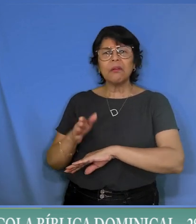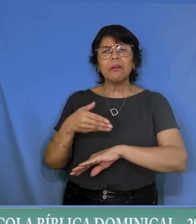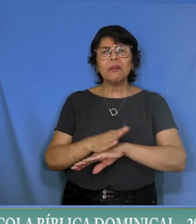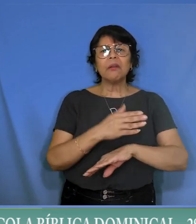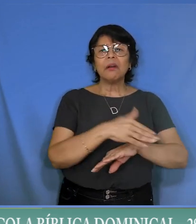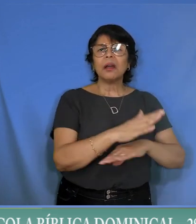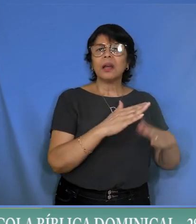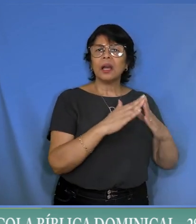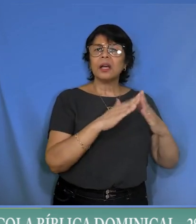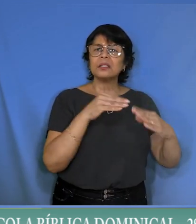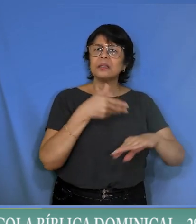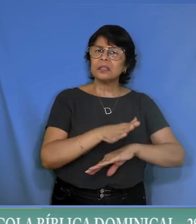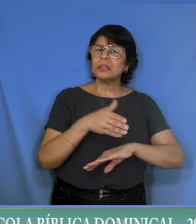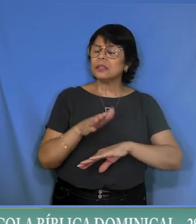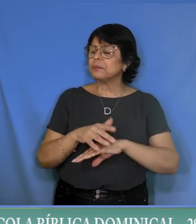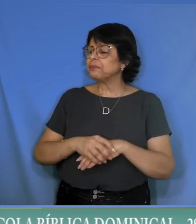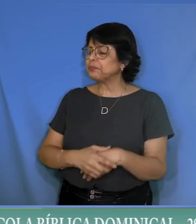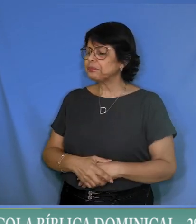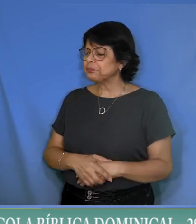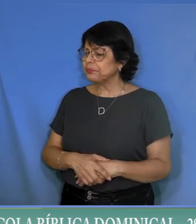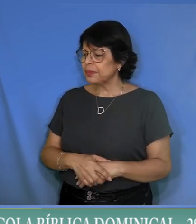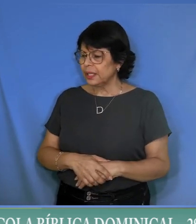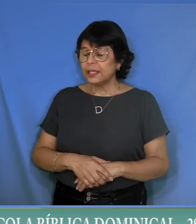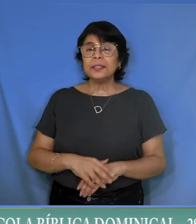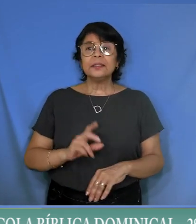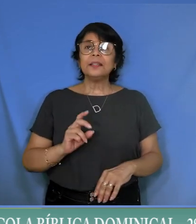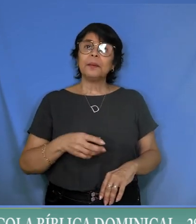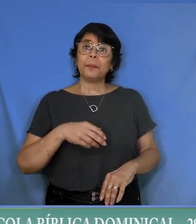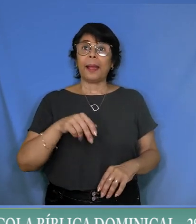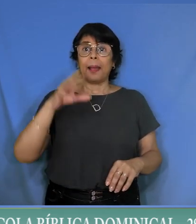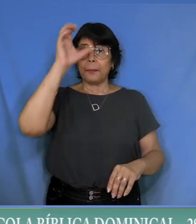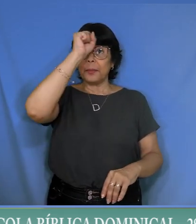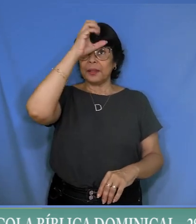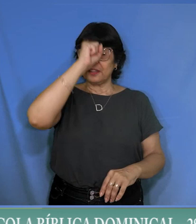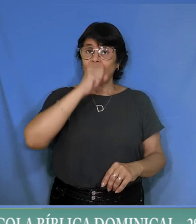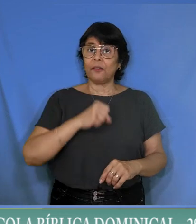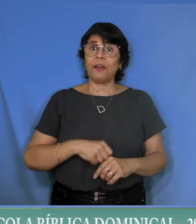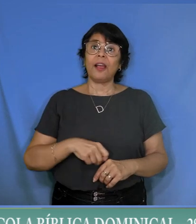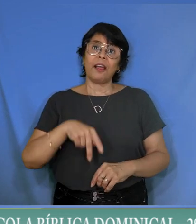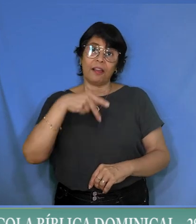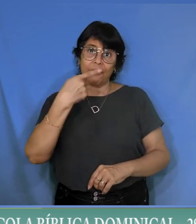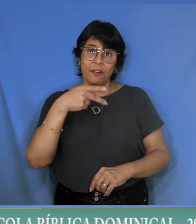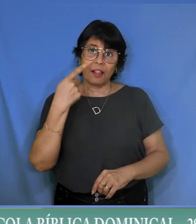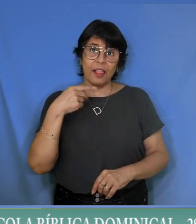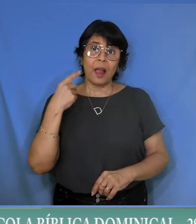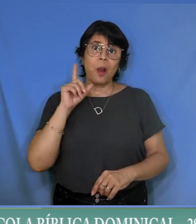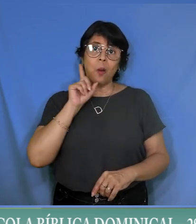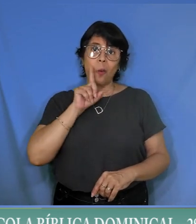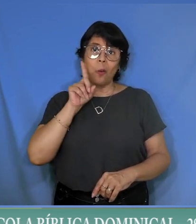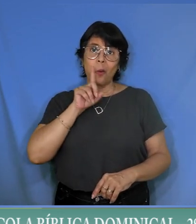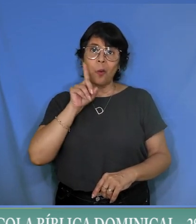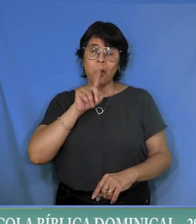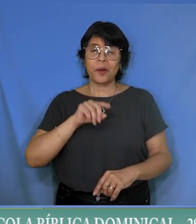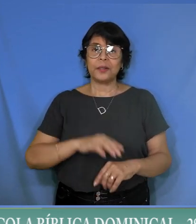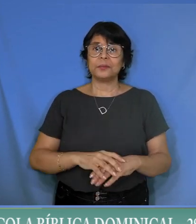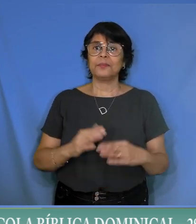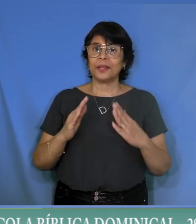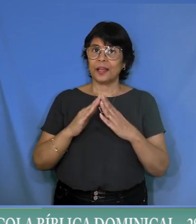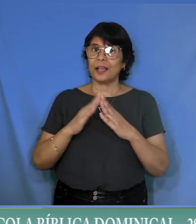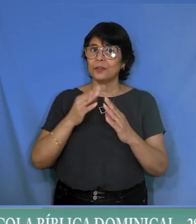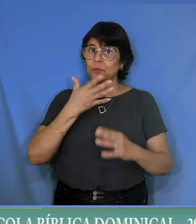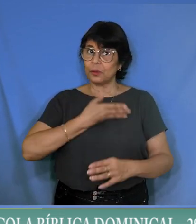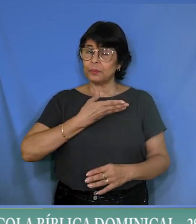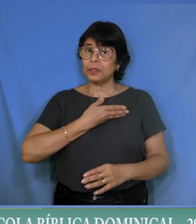E depois eu encontrei mais velho. Gente, eu nunca vi tanta amargura, tanta lembrança boba. E